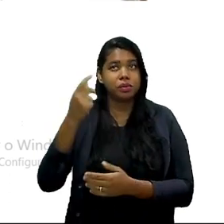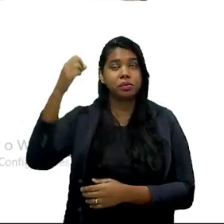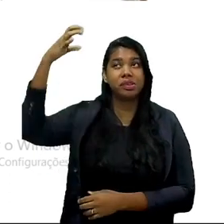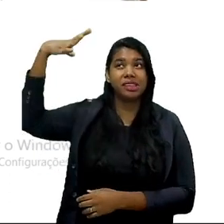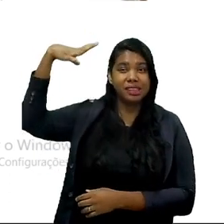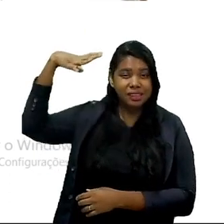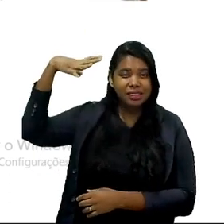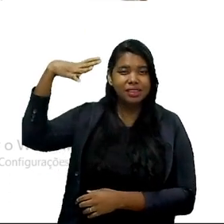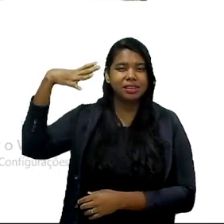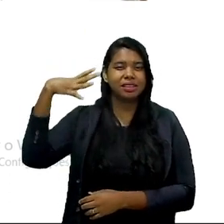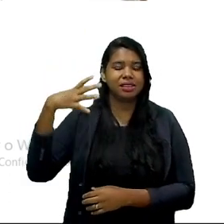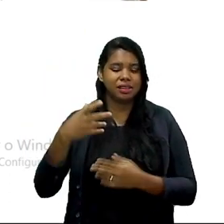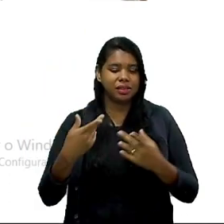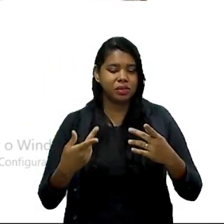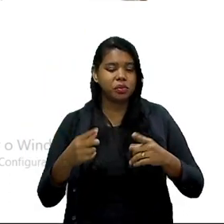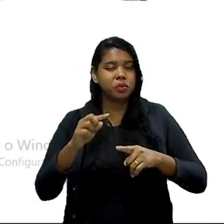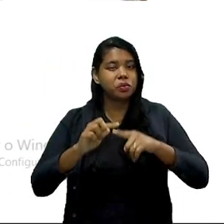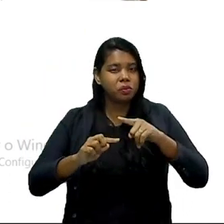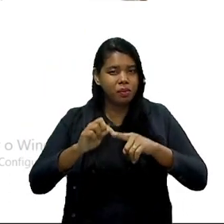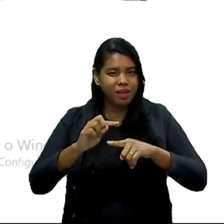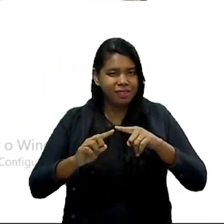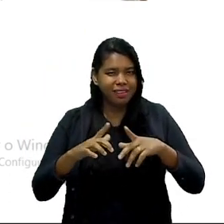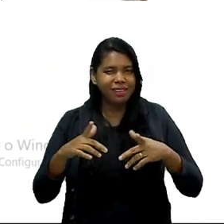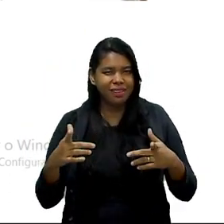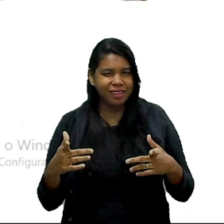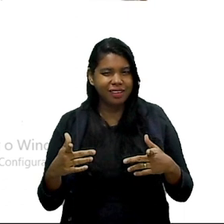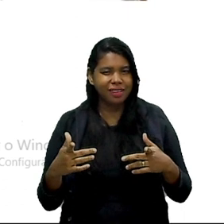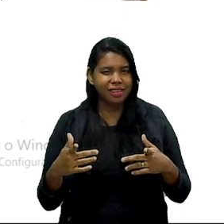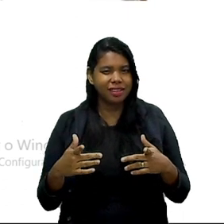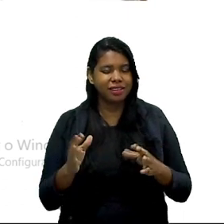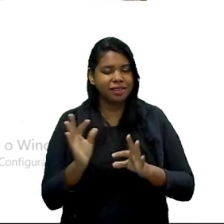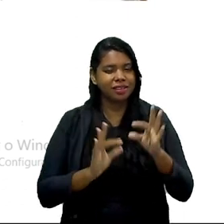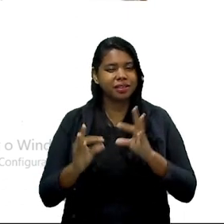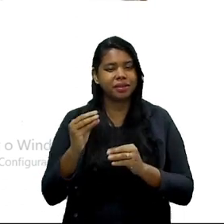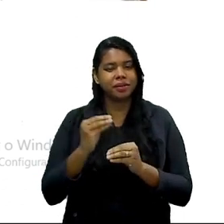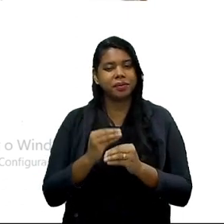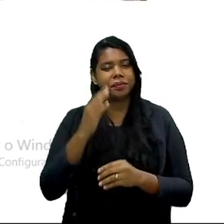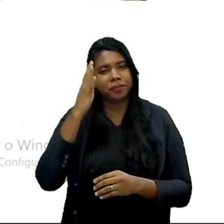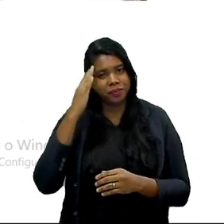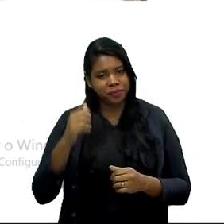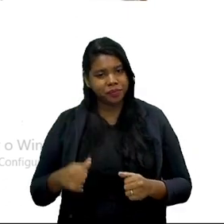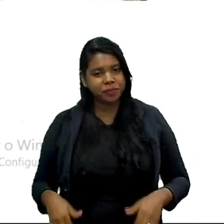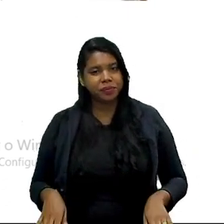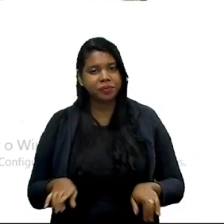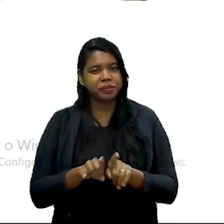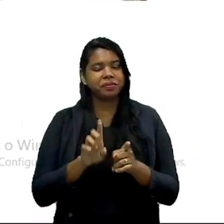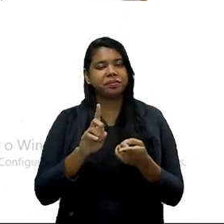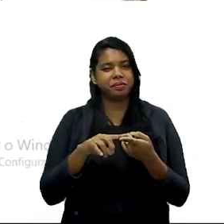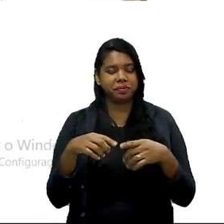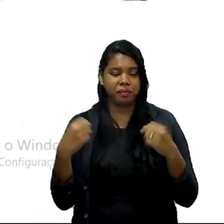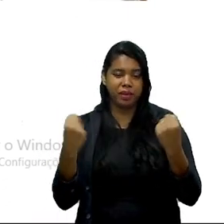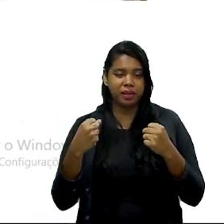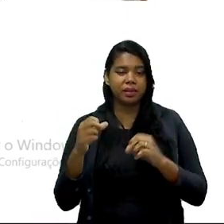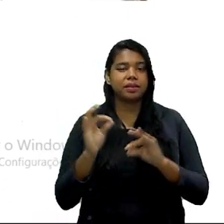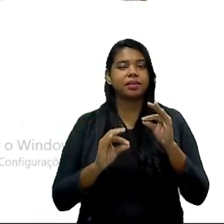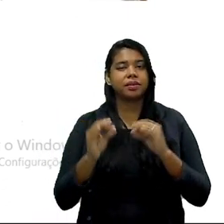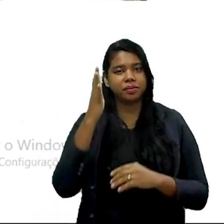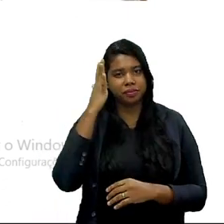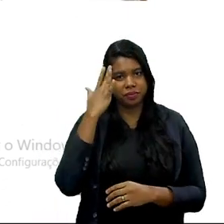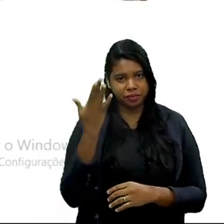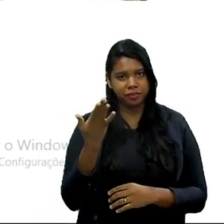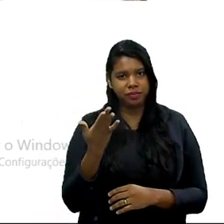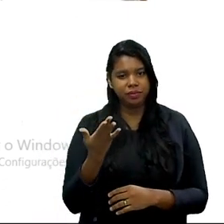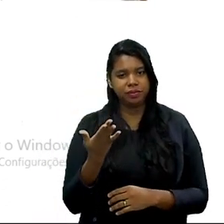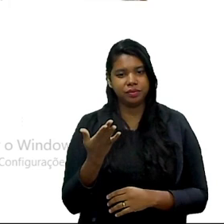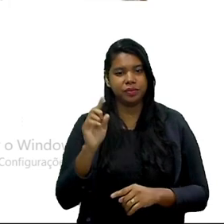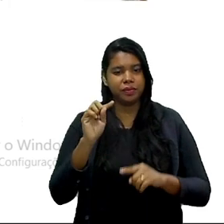energia, manutenção, às vezes algum tipo de reforma. São aqueles gastos que, de alguma forma, precisaram entrar nos custos